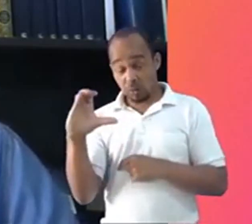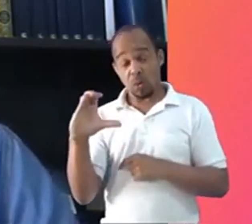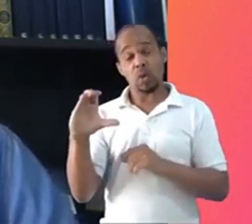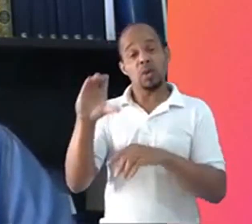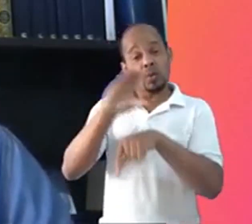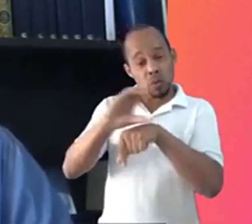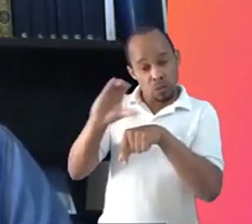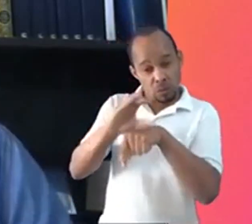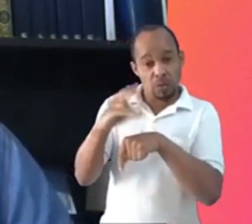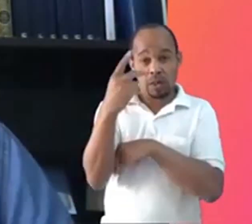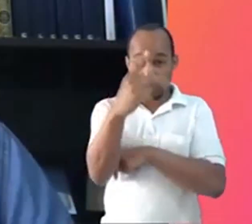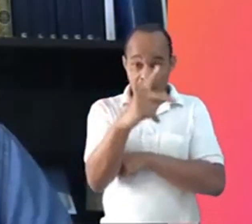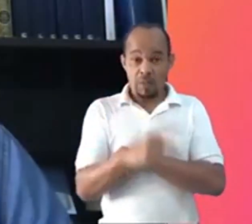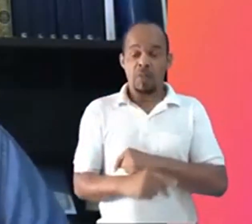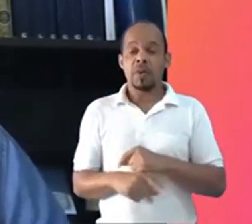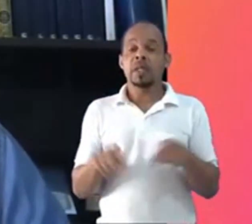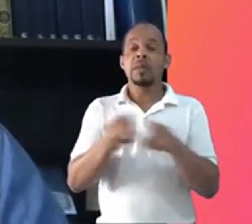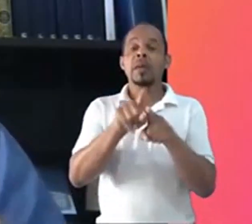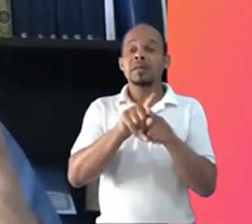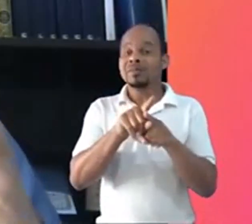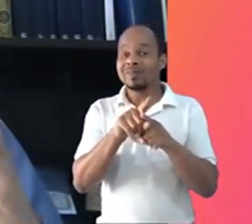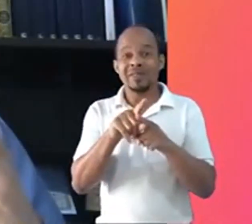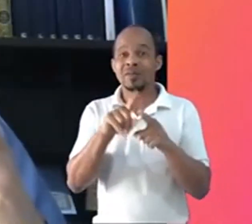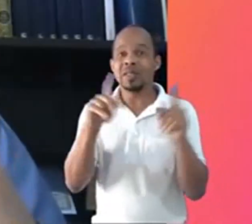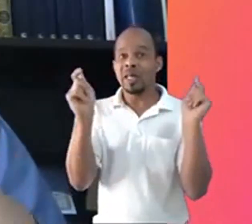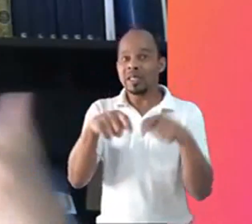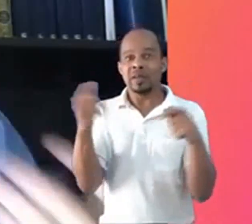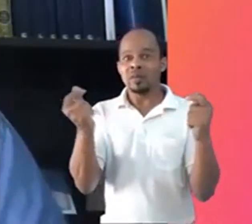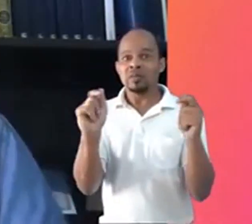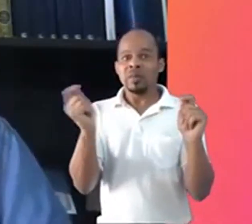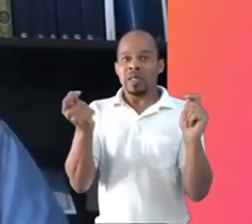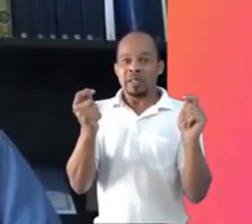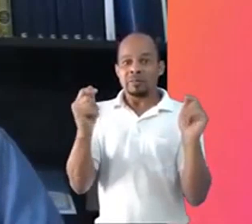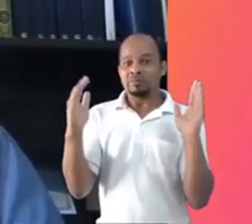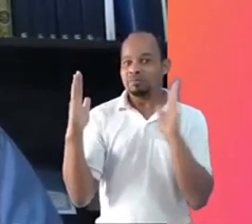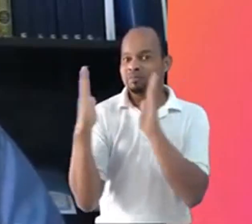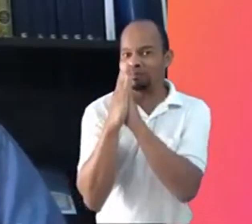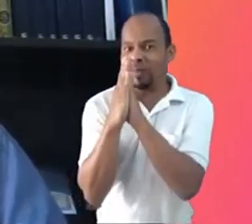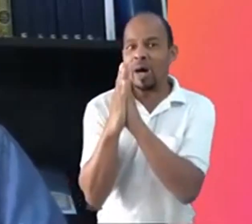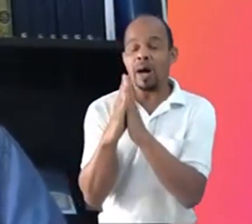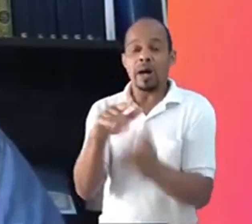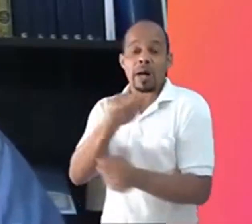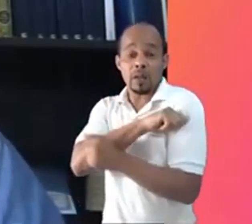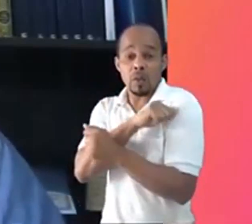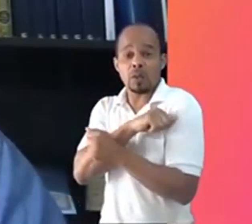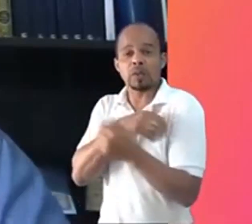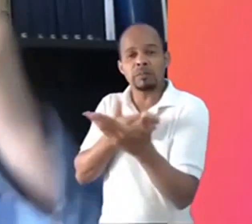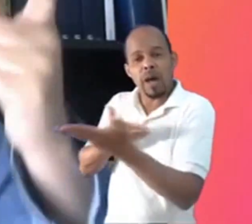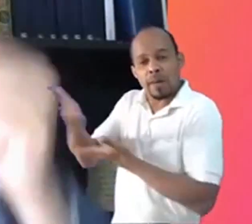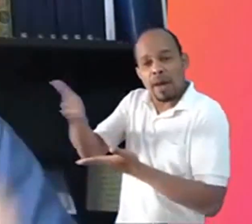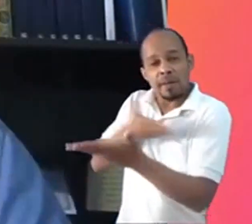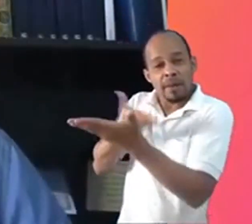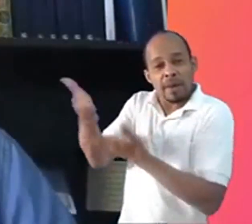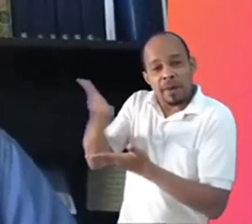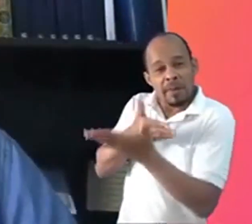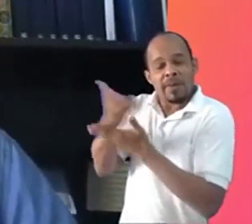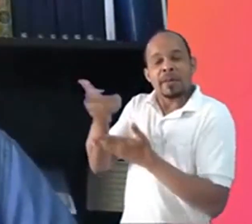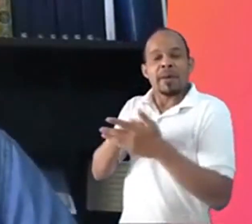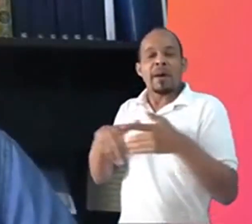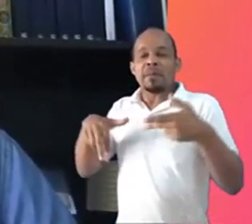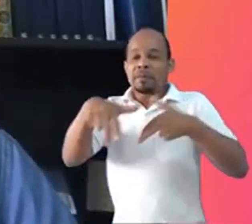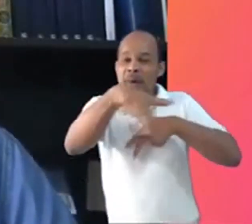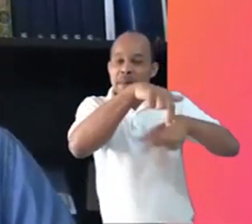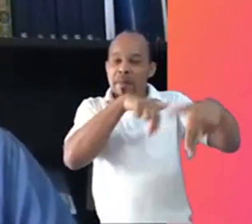de curso. Vocês também não vão poder se conhecer como a gente está acostumado, entrar na sala de aula, bater um papo, conhecer o veterano